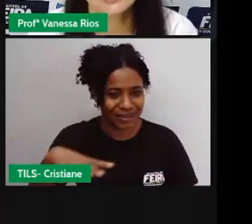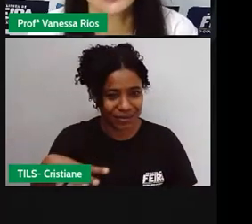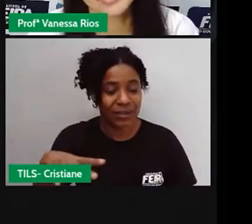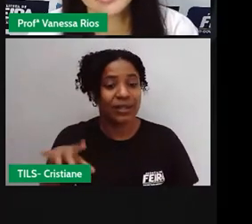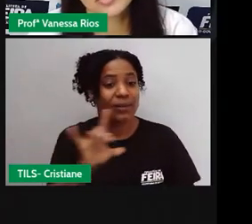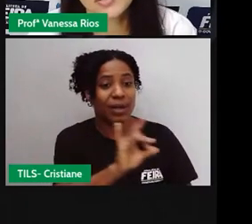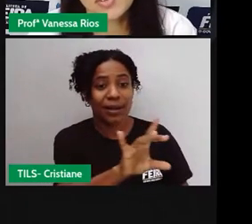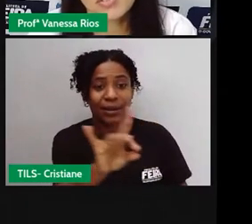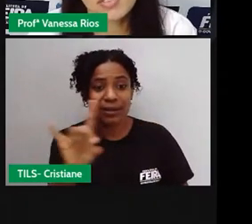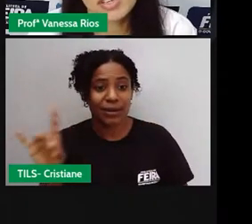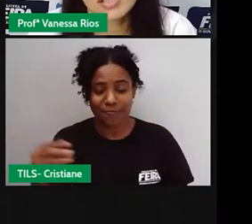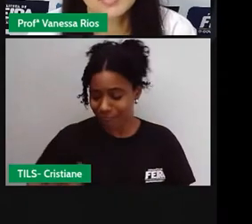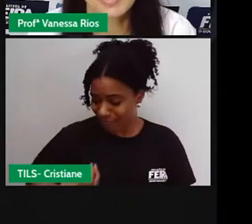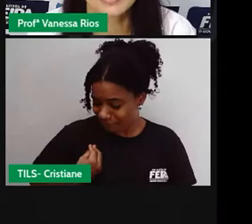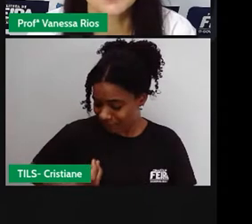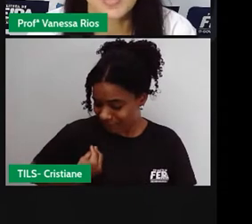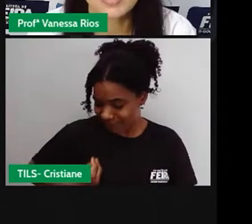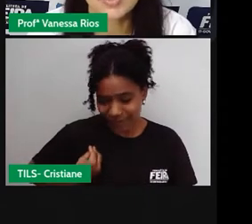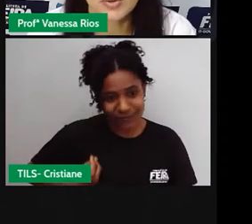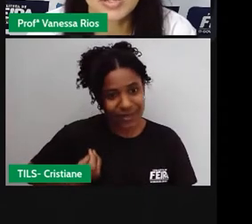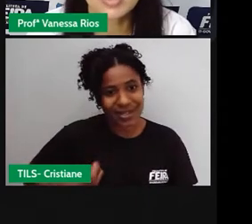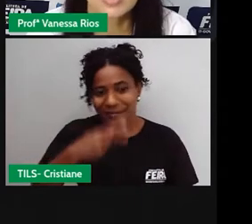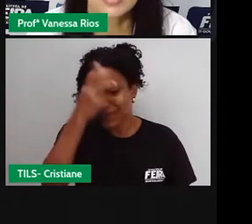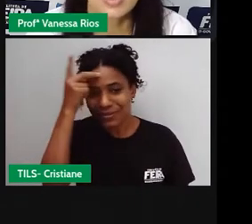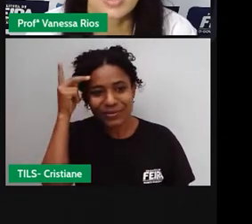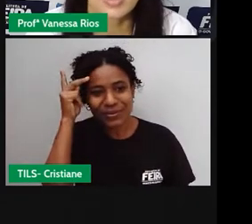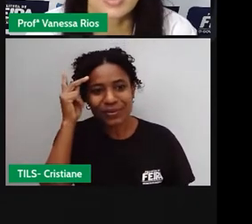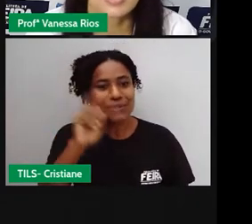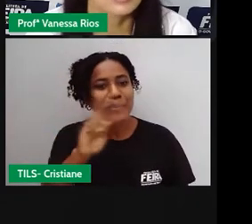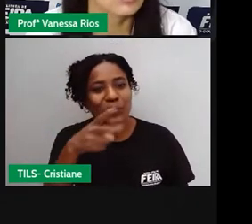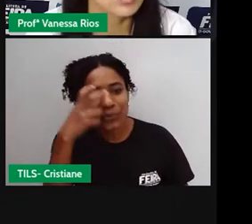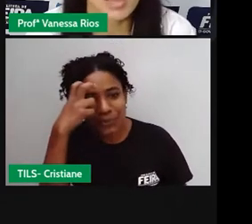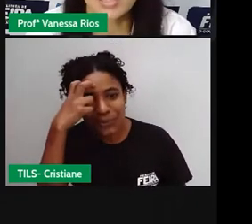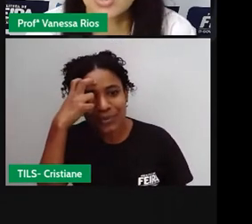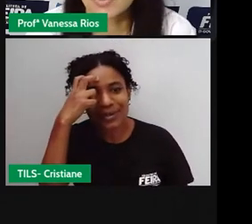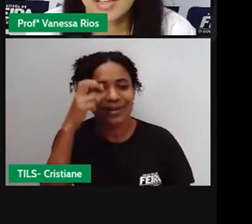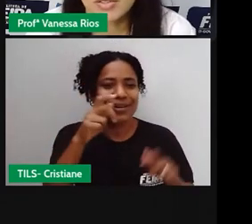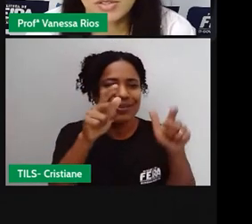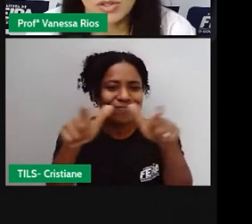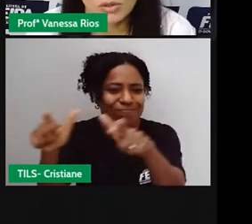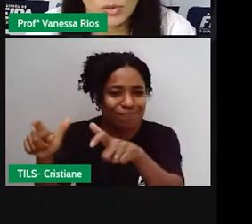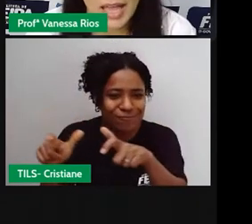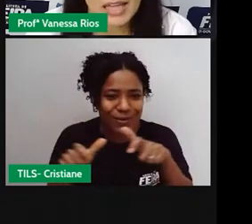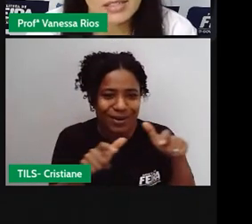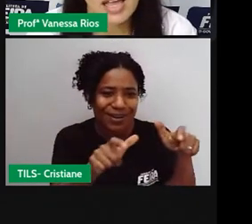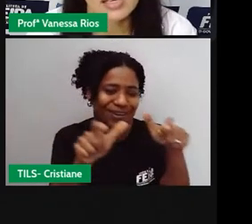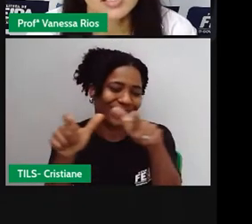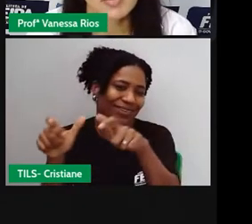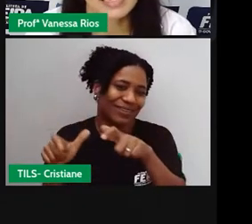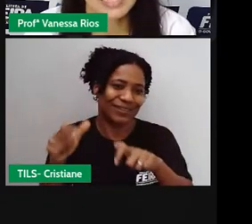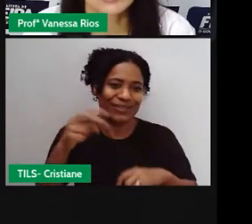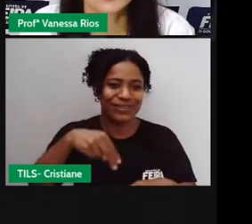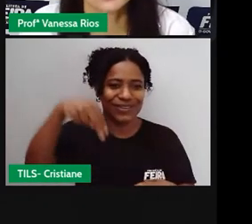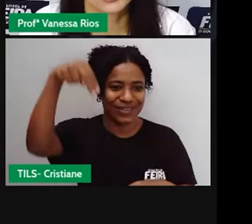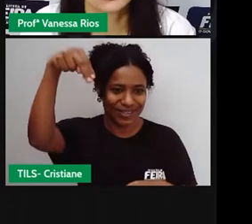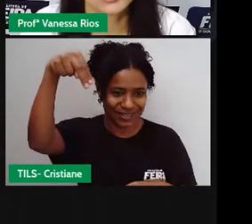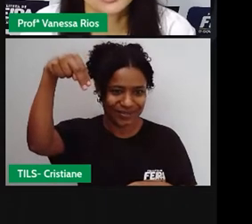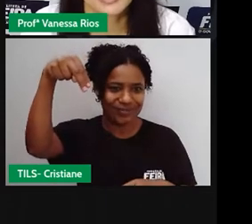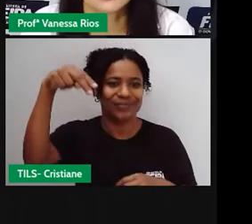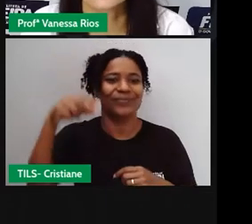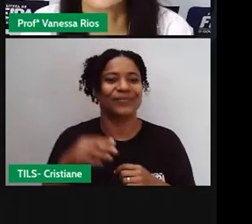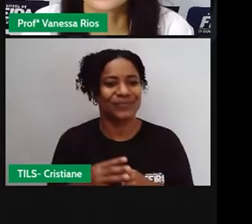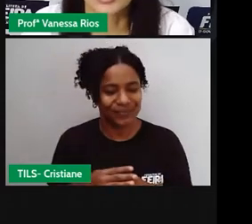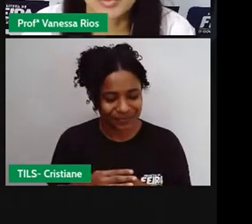das situações vividas pelas pessoas nos mais diversos lugares aí, espalhados por todo